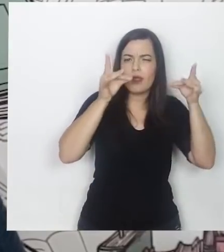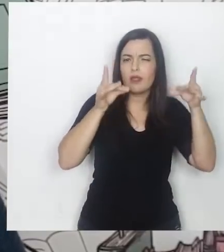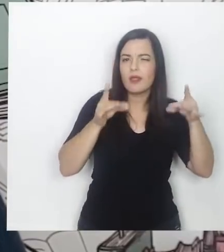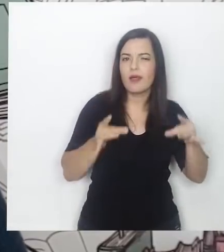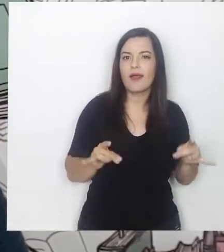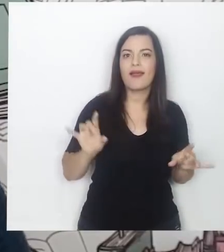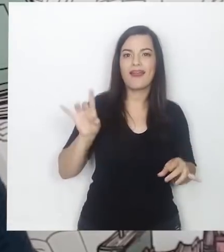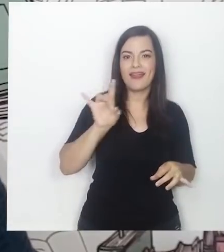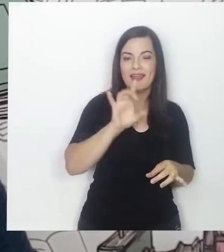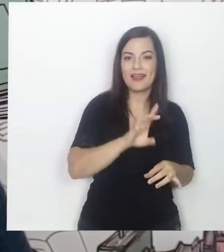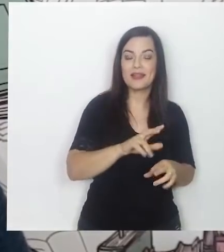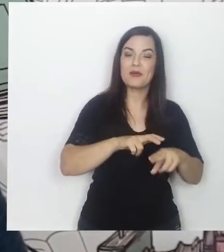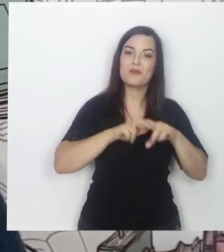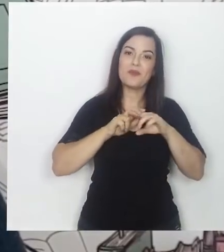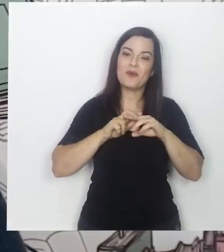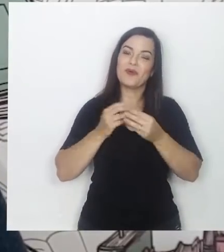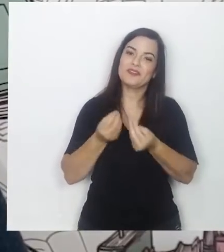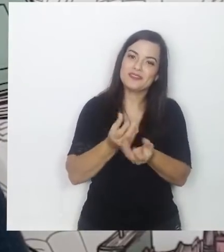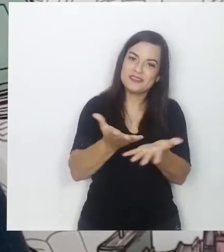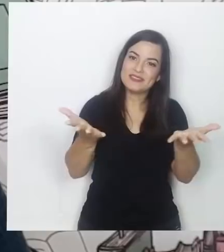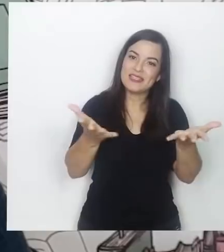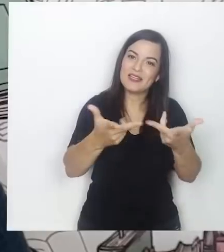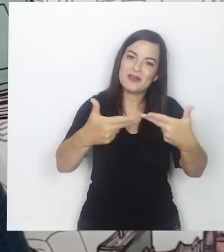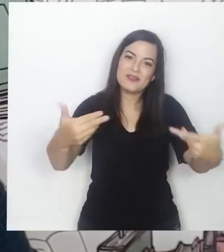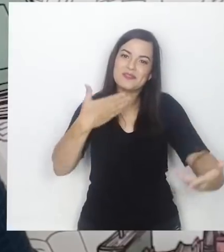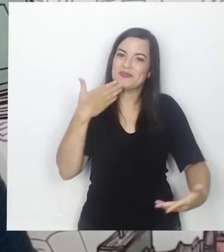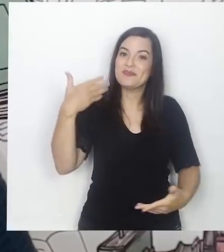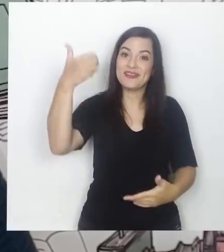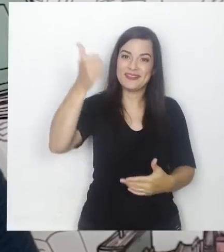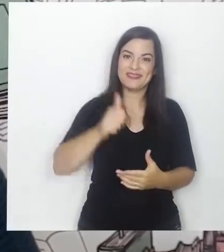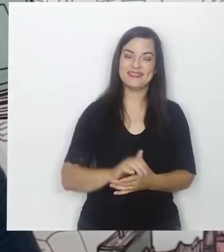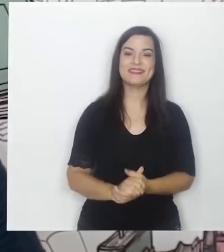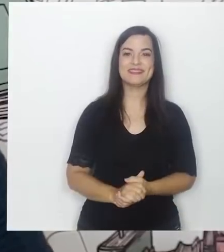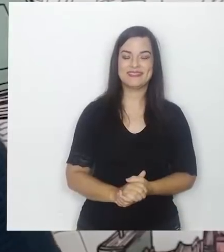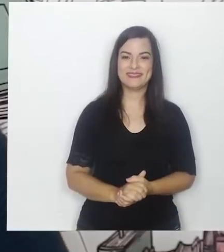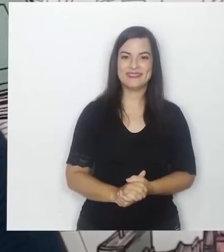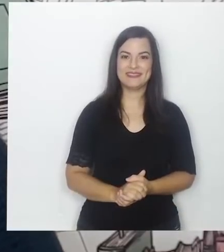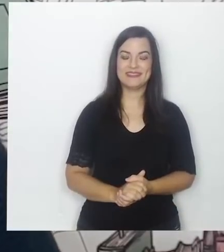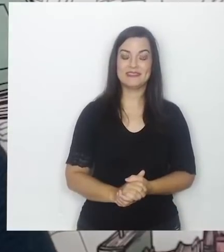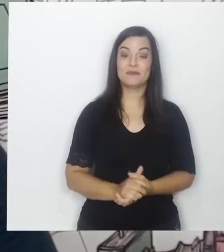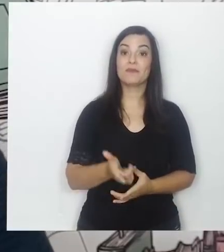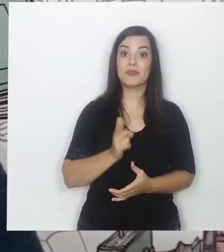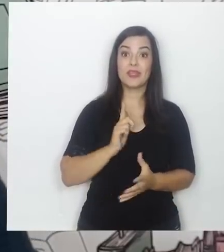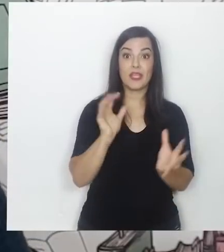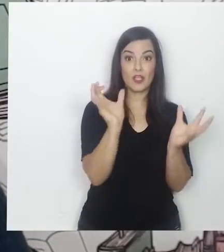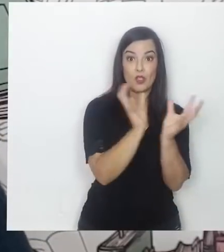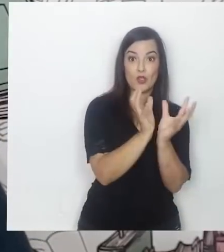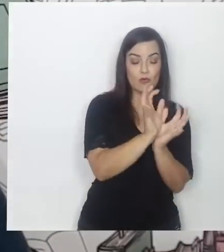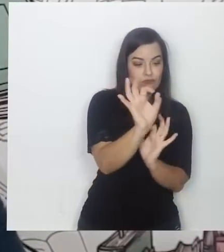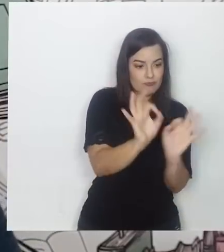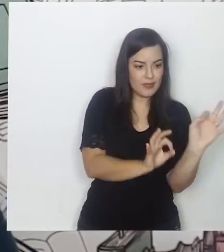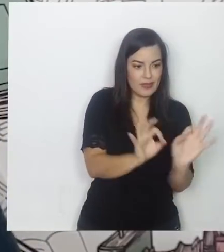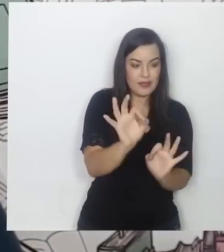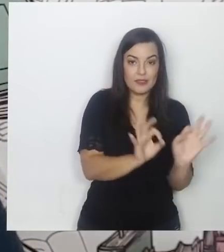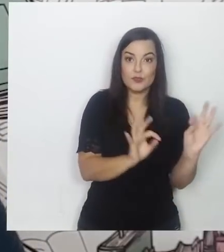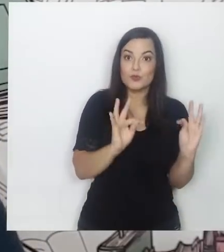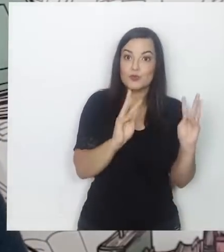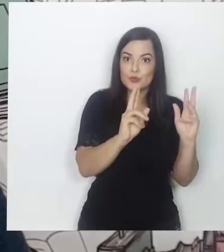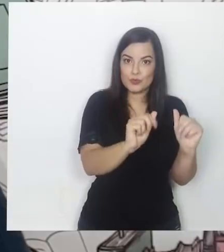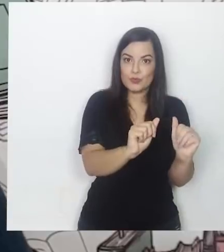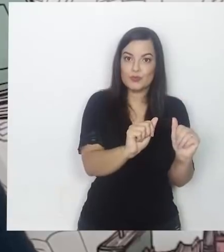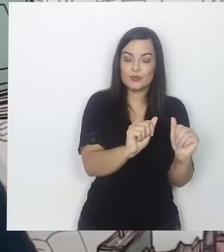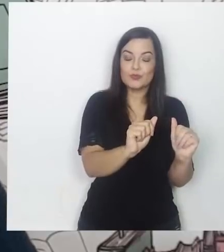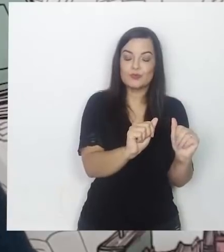detalhe, para que o melhor pudesse ser ofertado a todos vocês. Tivemos uma equipe de planejamento,